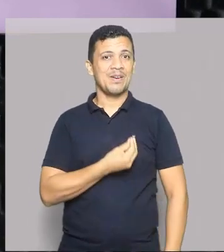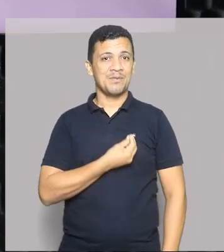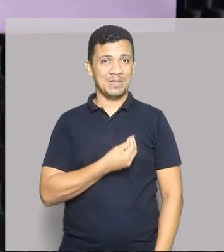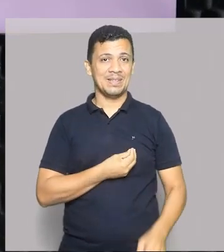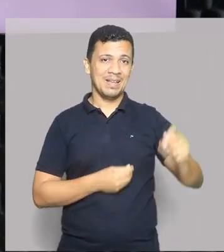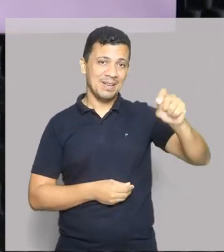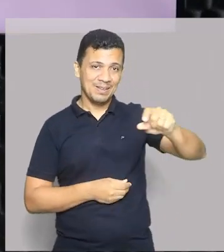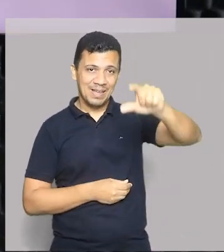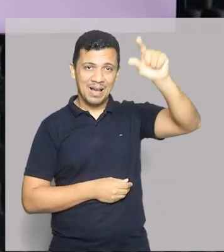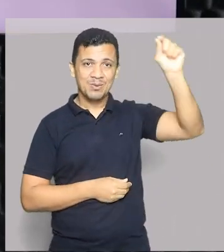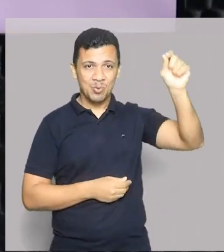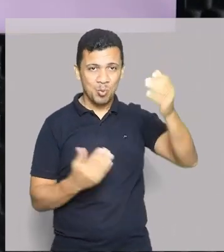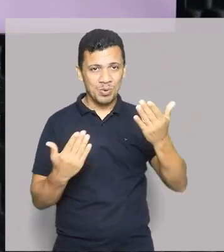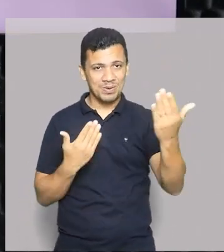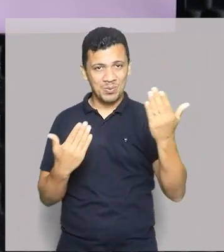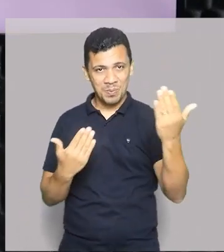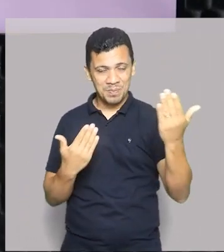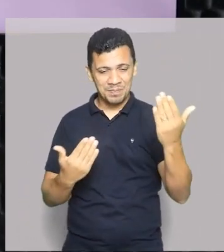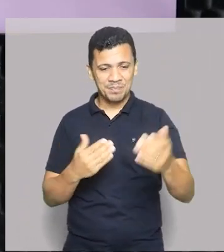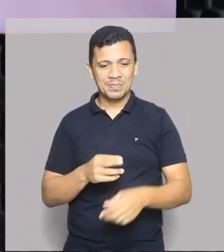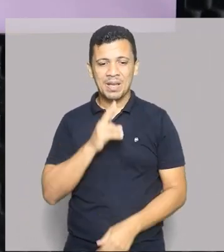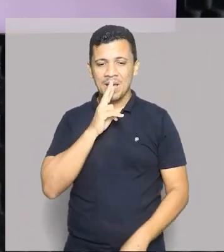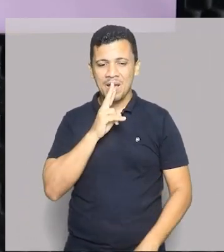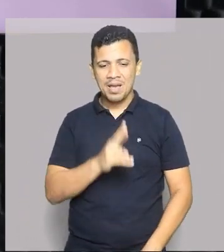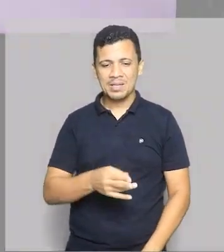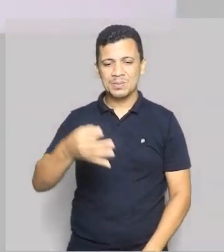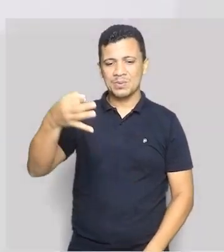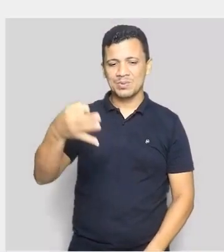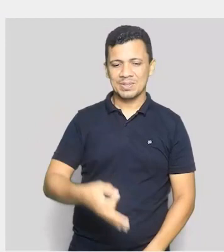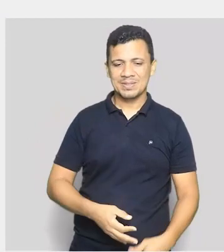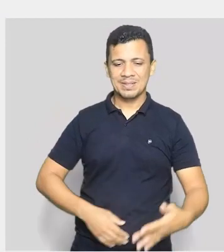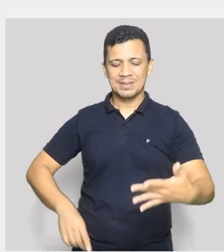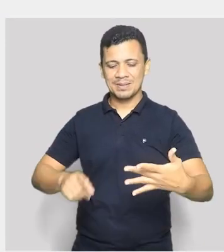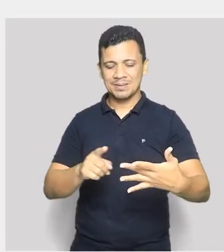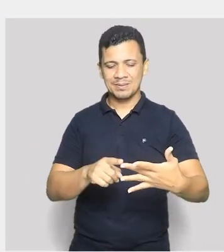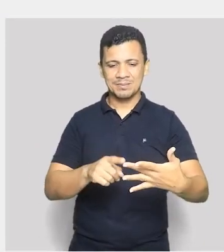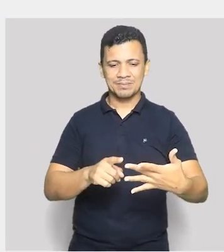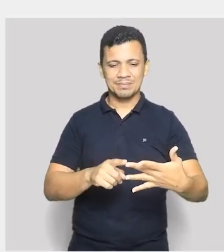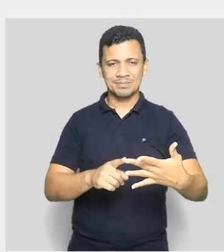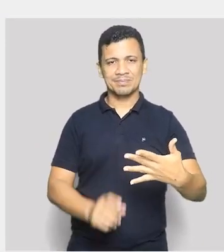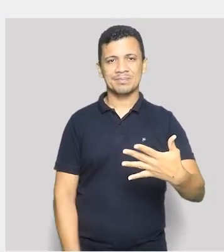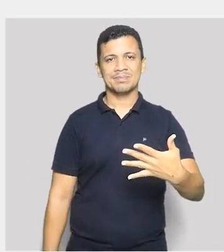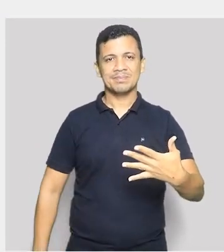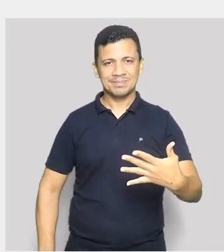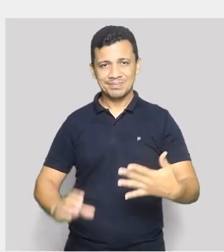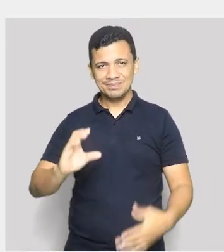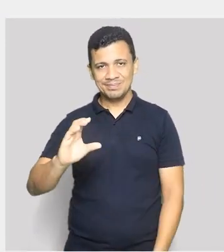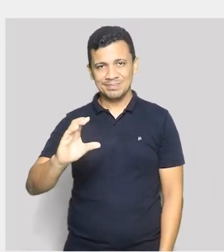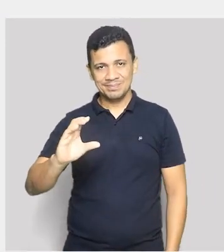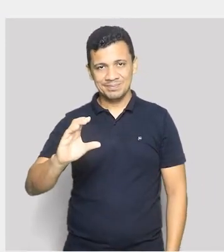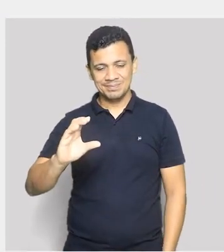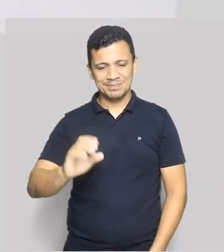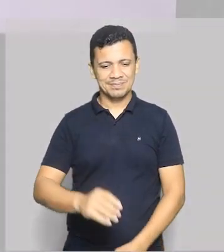lua. Então, opção correta da terceira questão, letra C.